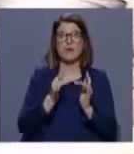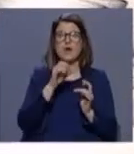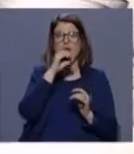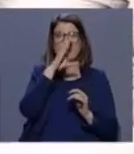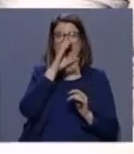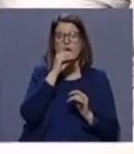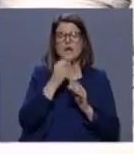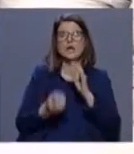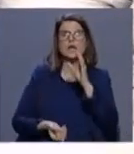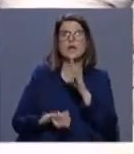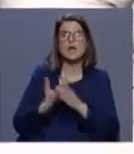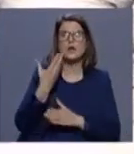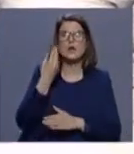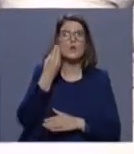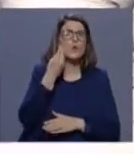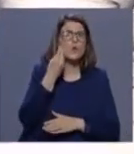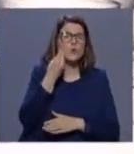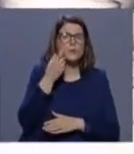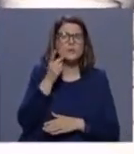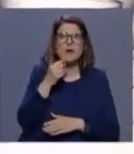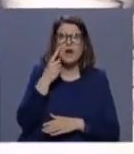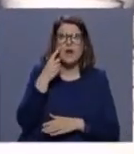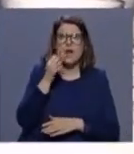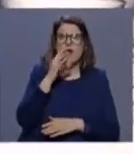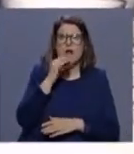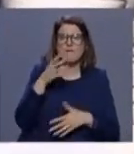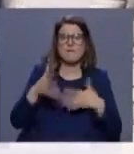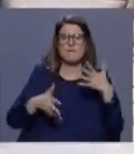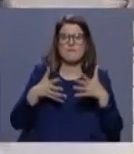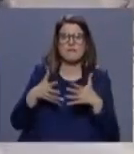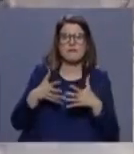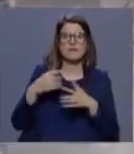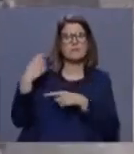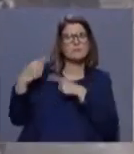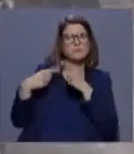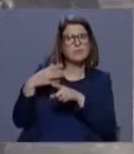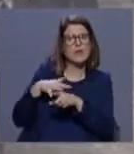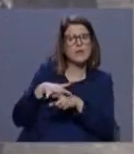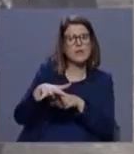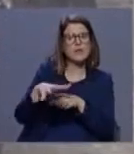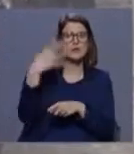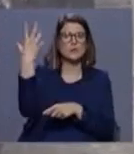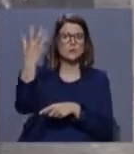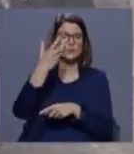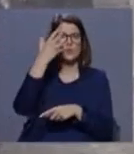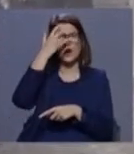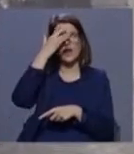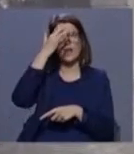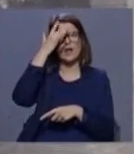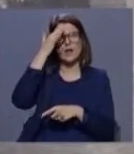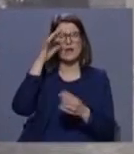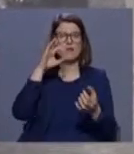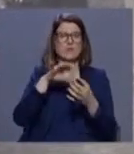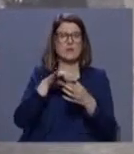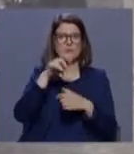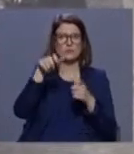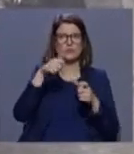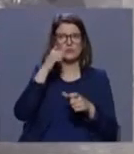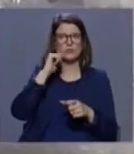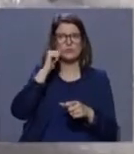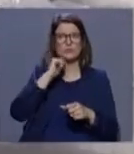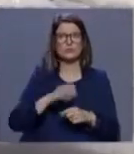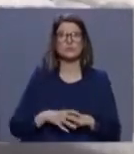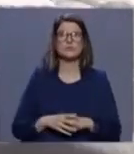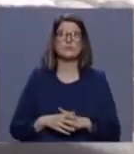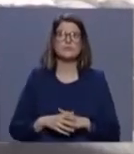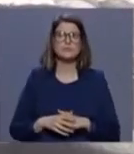a origem e validar o impacto desta pequena indústria tradicional na cultura e no imaginário açorianos.